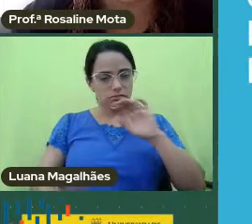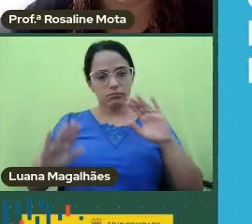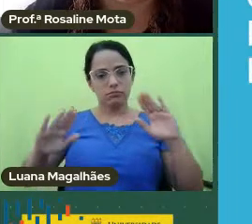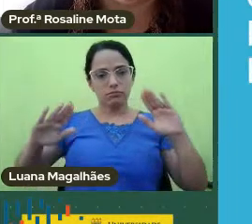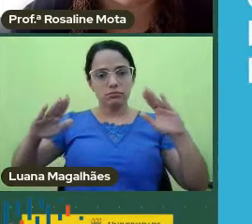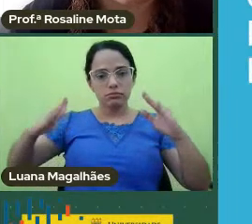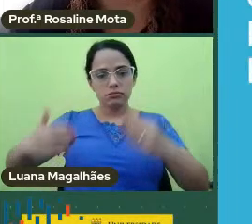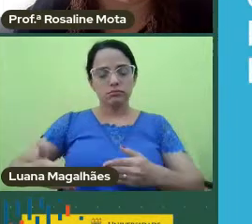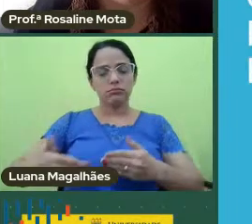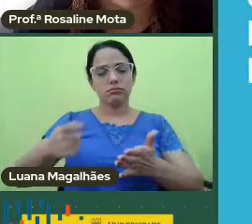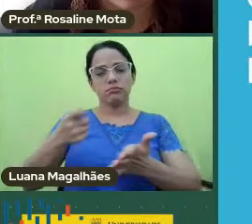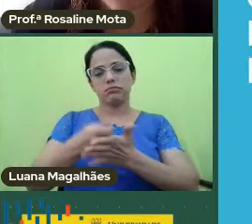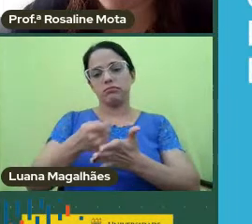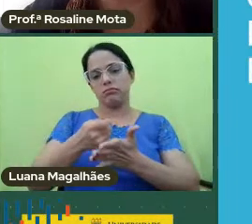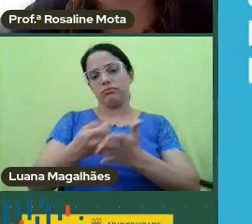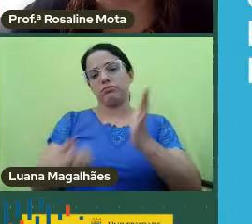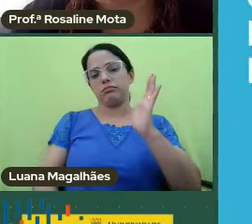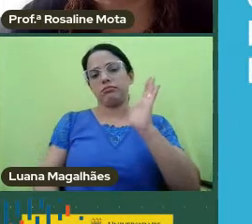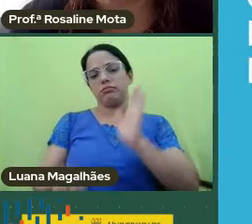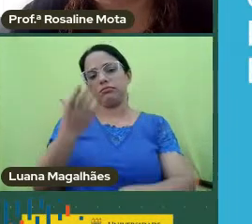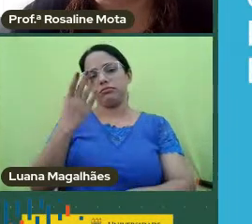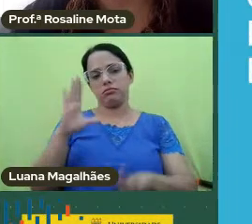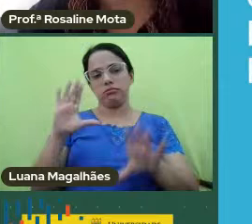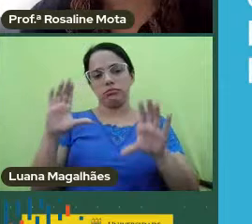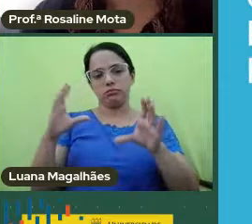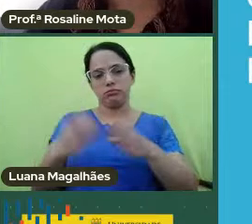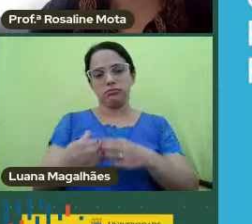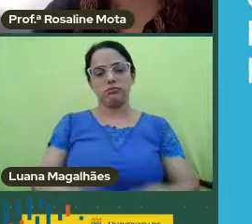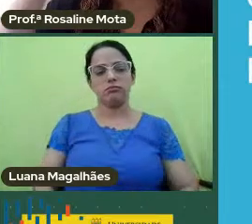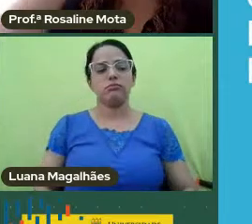especificamente criada para essa finalidade. É tanto que